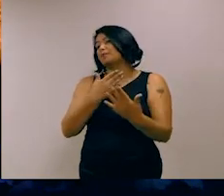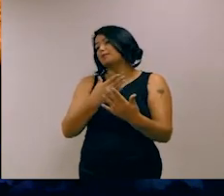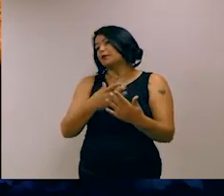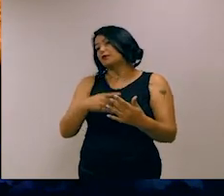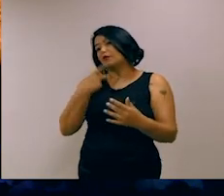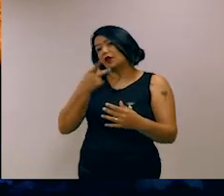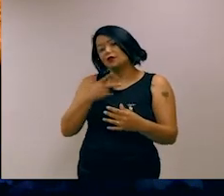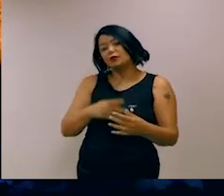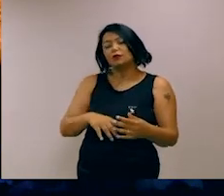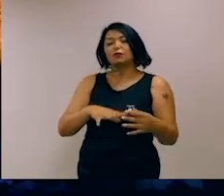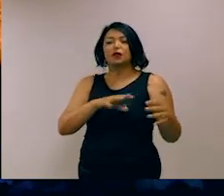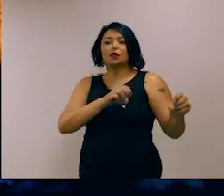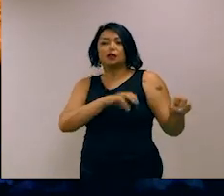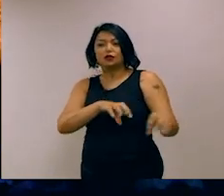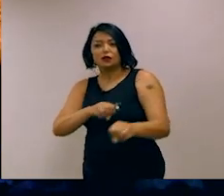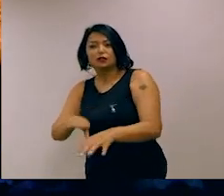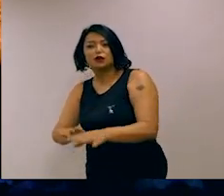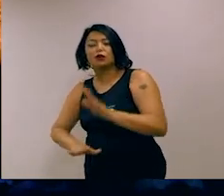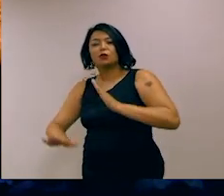saúde.